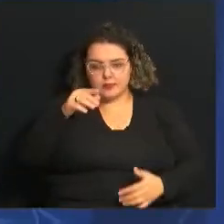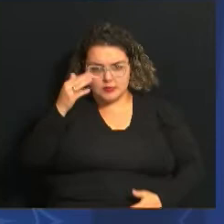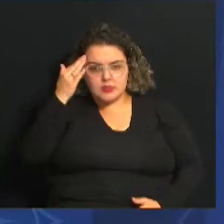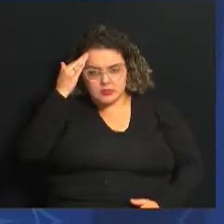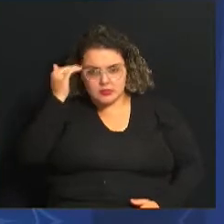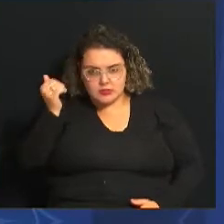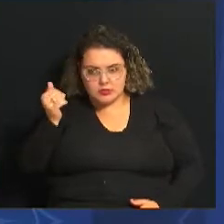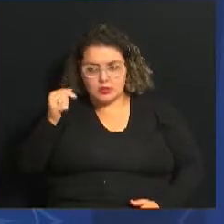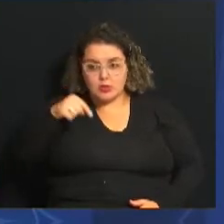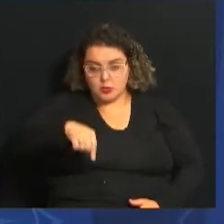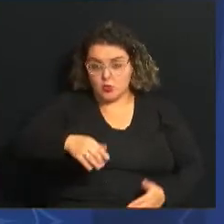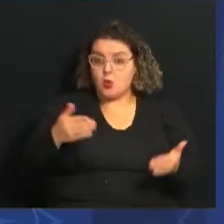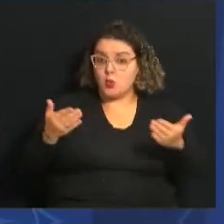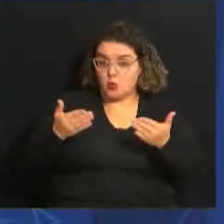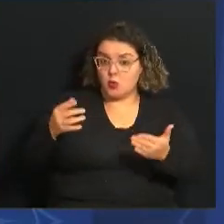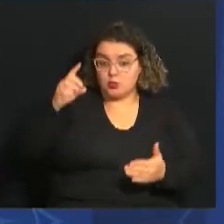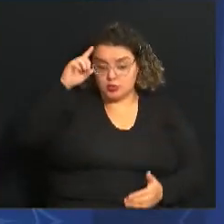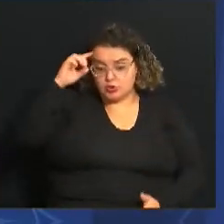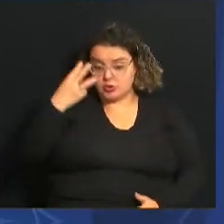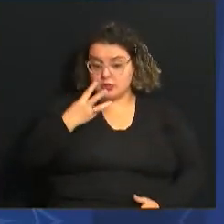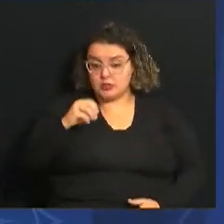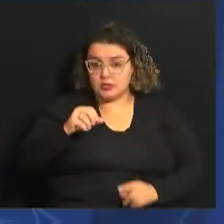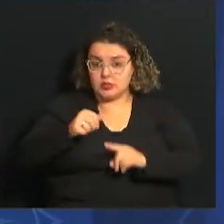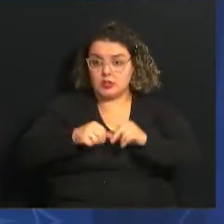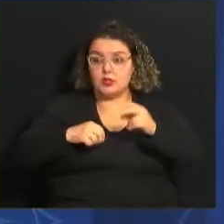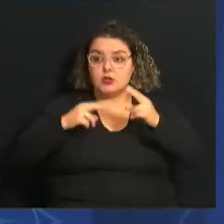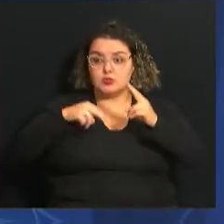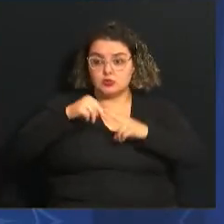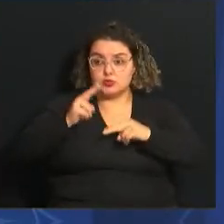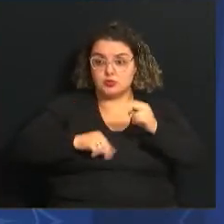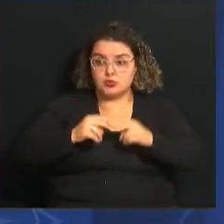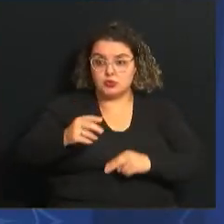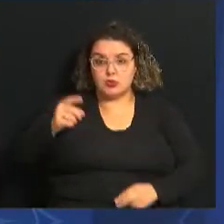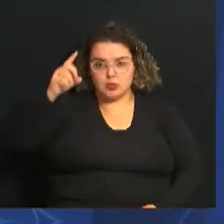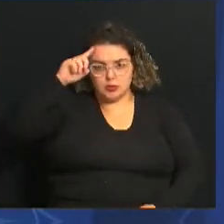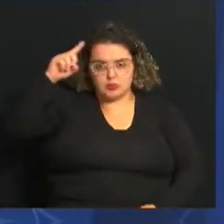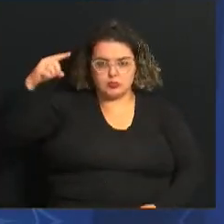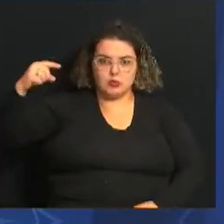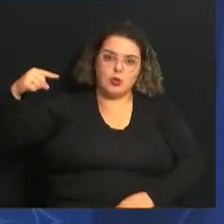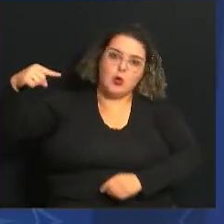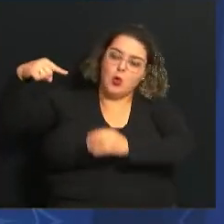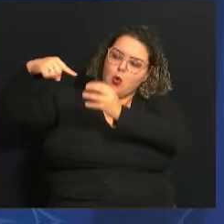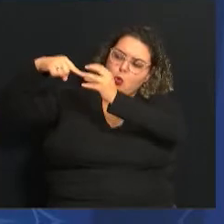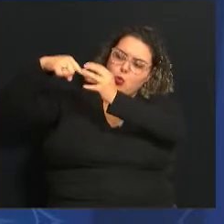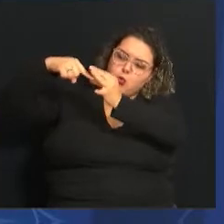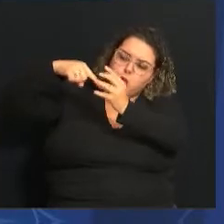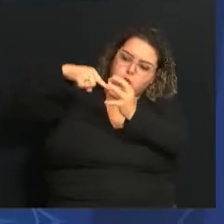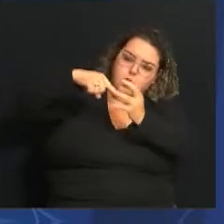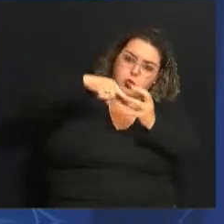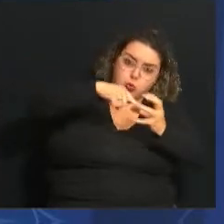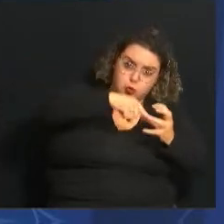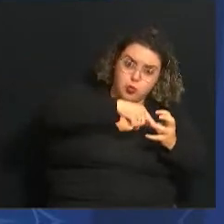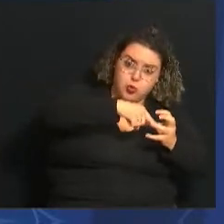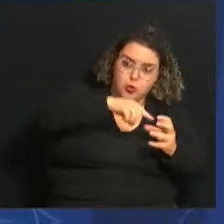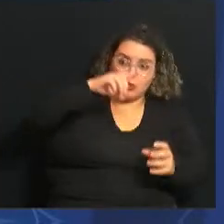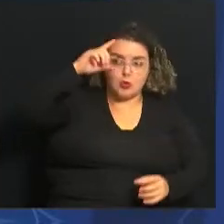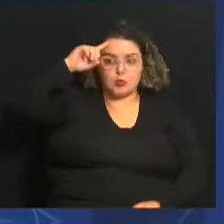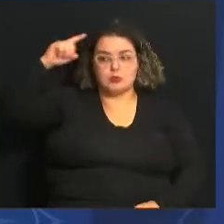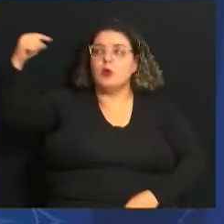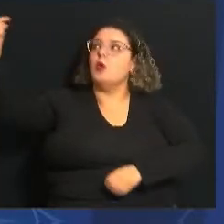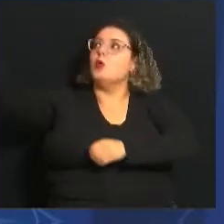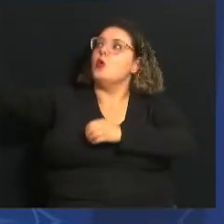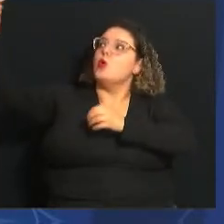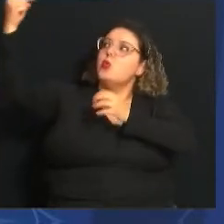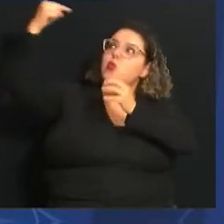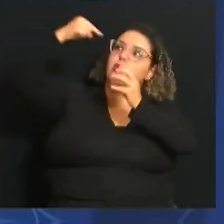que hoje, 30 de junho, é o dia do asteroide? A data lembra o dia em que um asteroide se